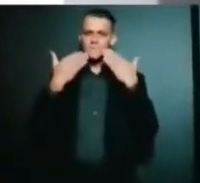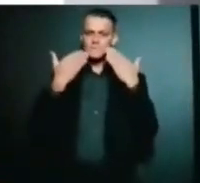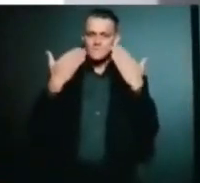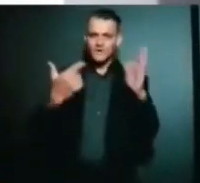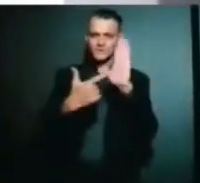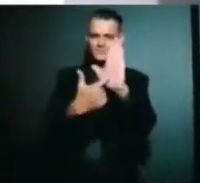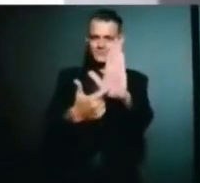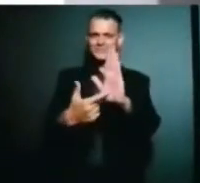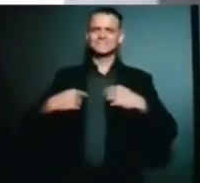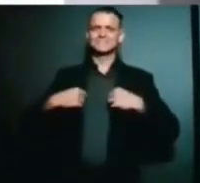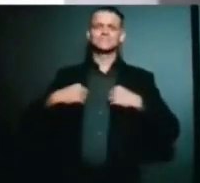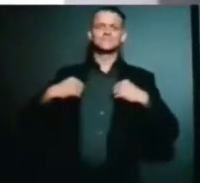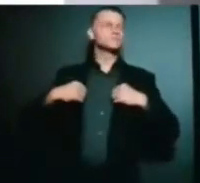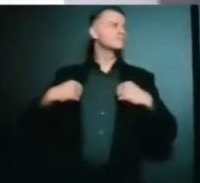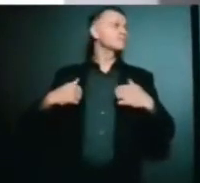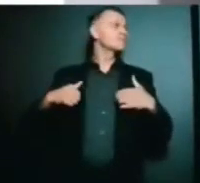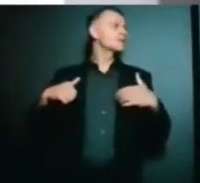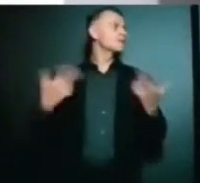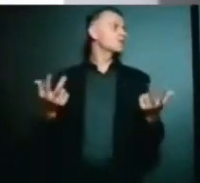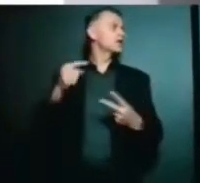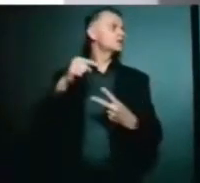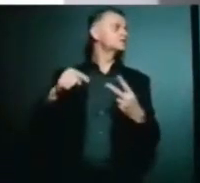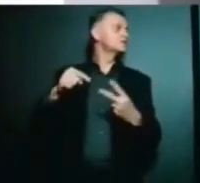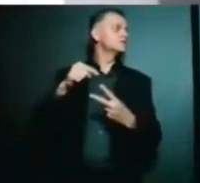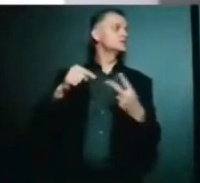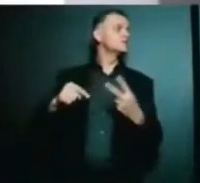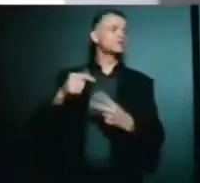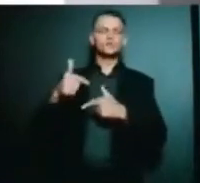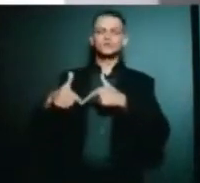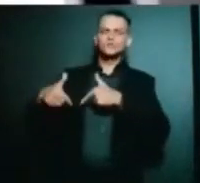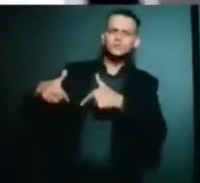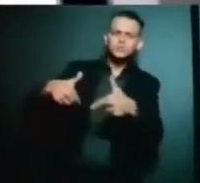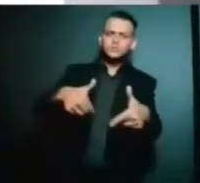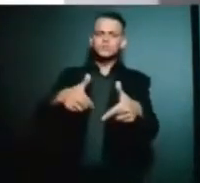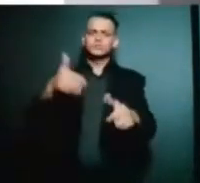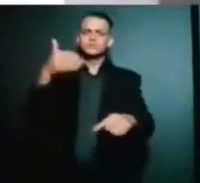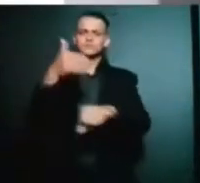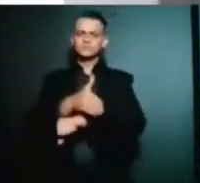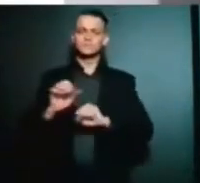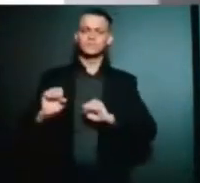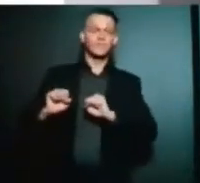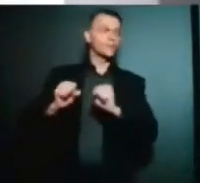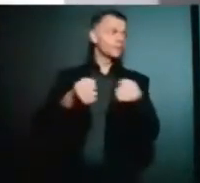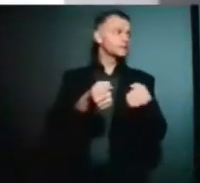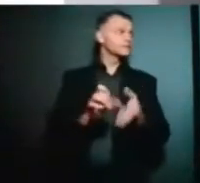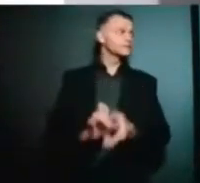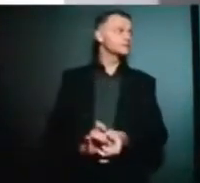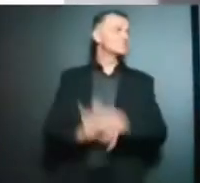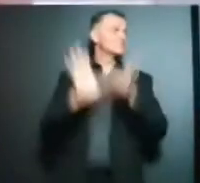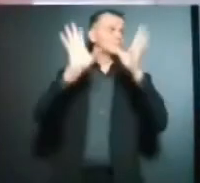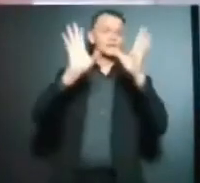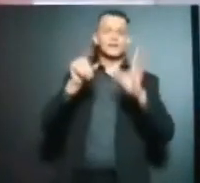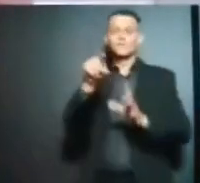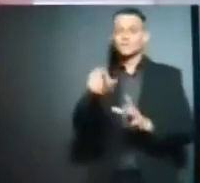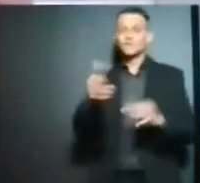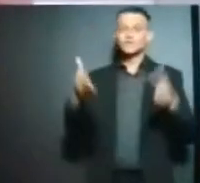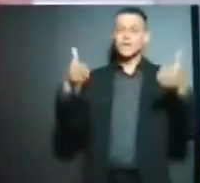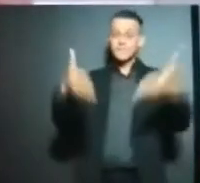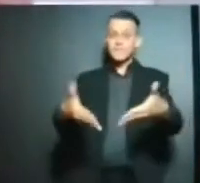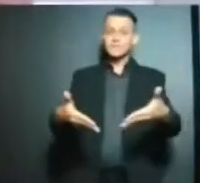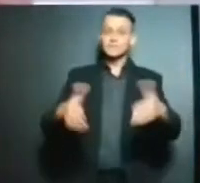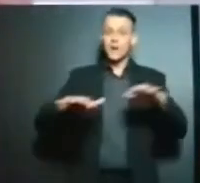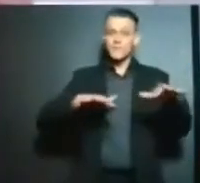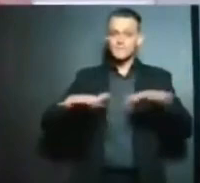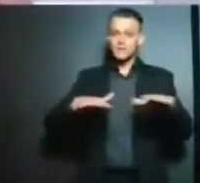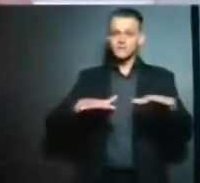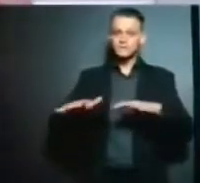E diga, Fabi, quais foram as duas ações que vocês entraram na defesa das nossas liberdades? Você que participa do Movimento